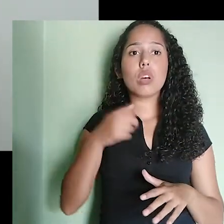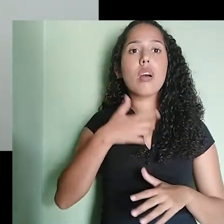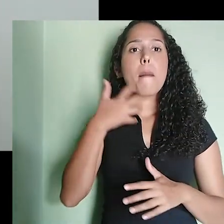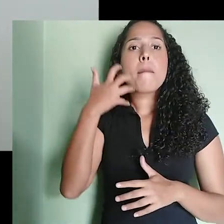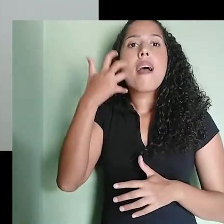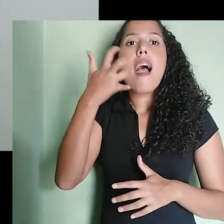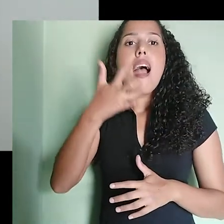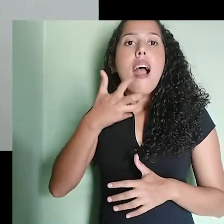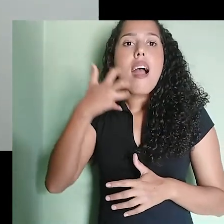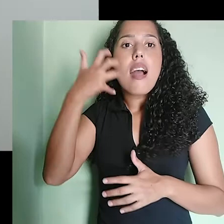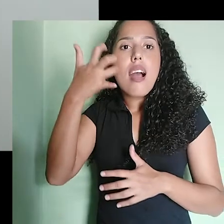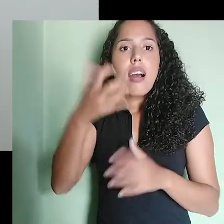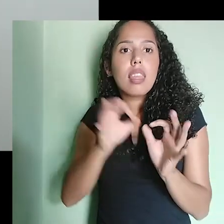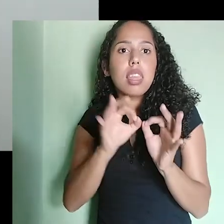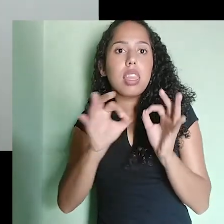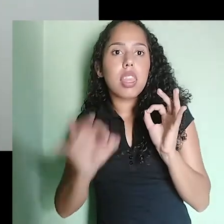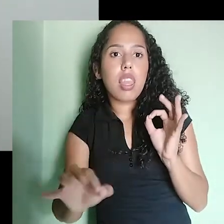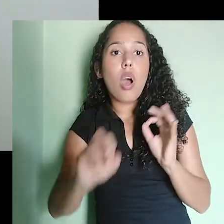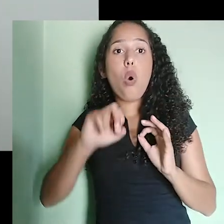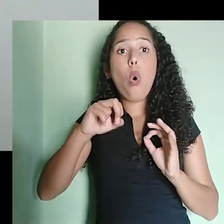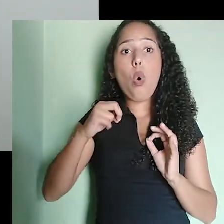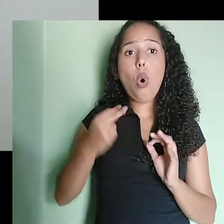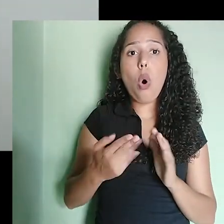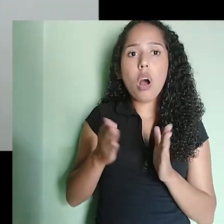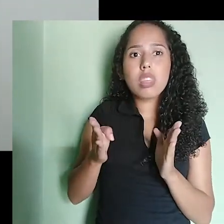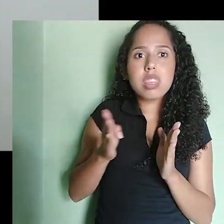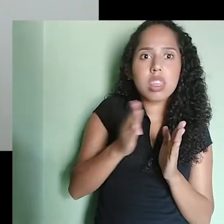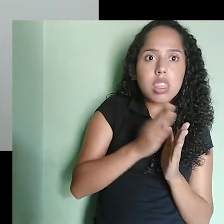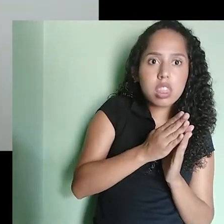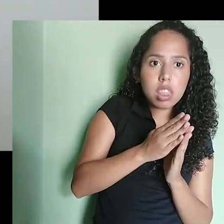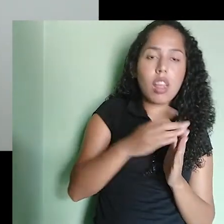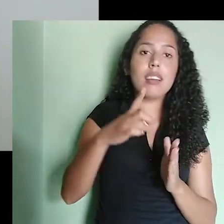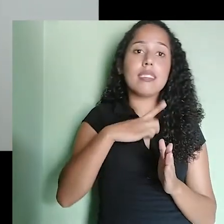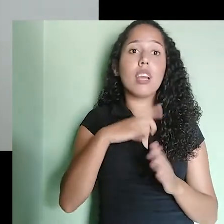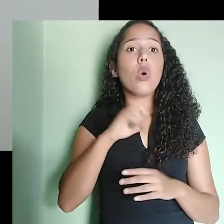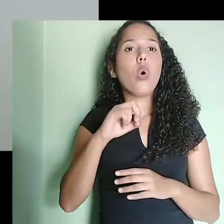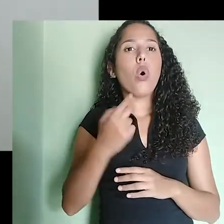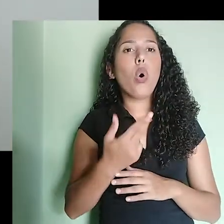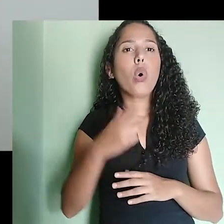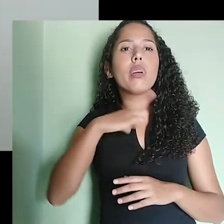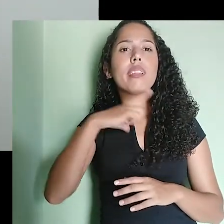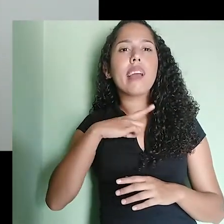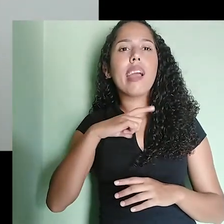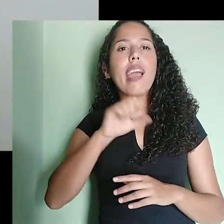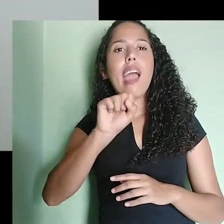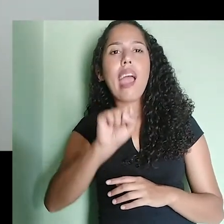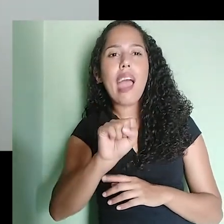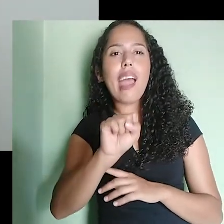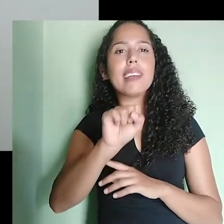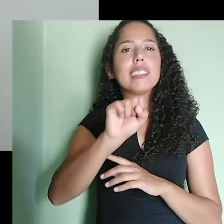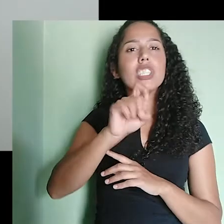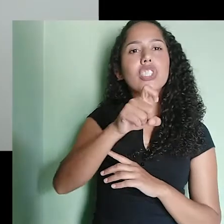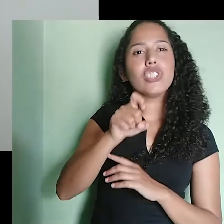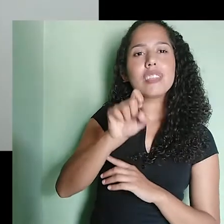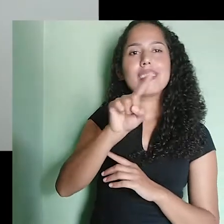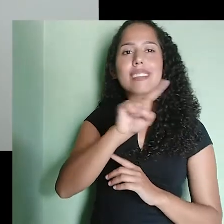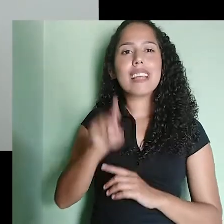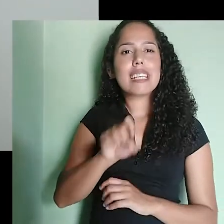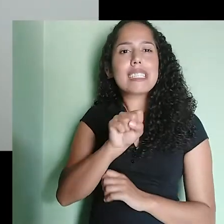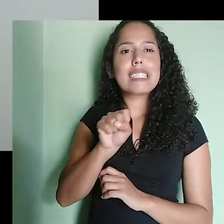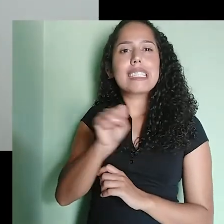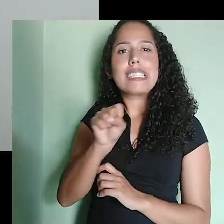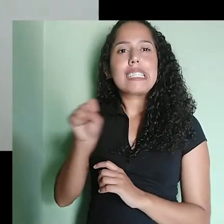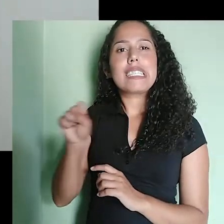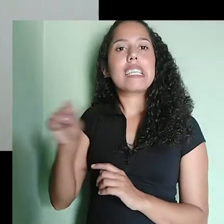cortar a nota fora da hora. E quando tem aquele S, X, Z, os finais das frases ficam com aquele barulho de s-s-s-s